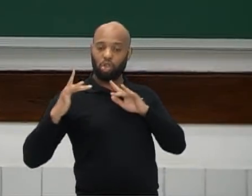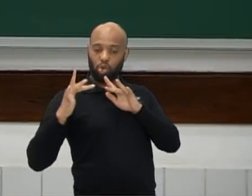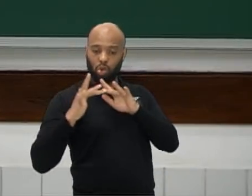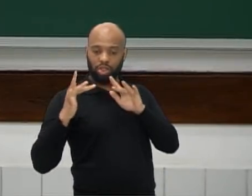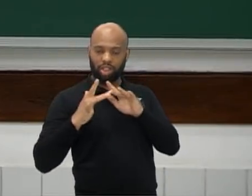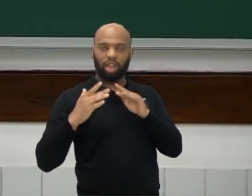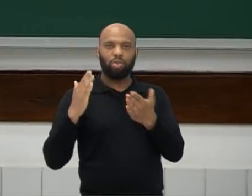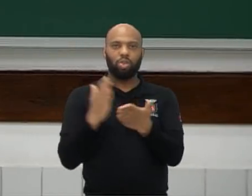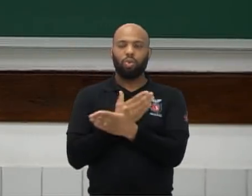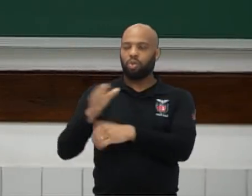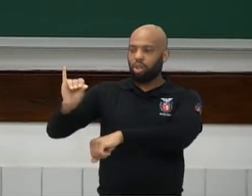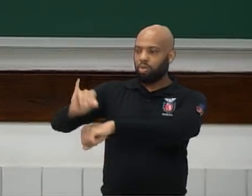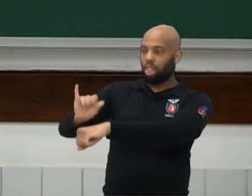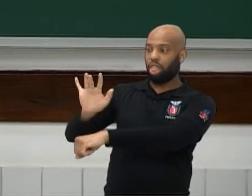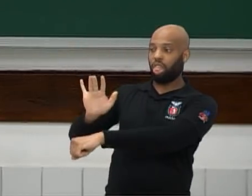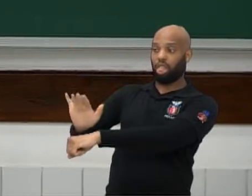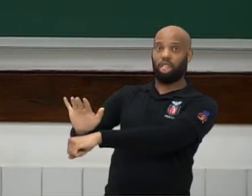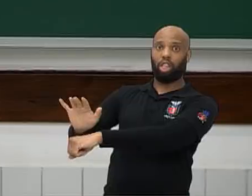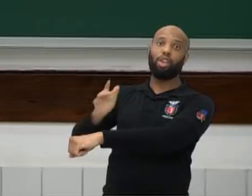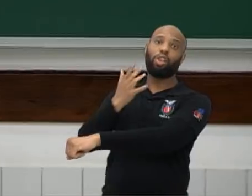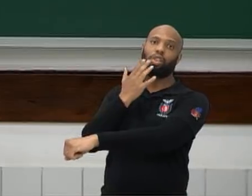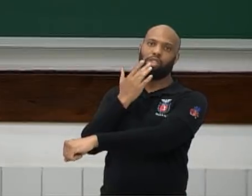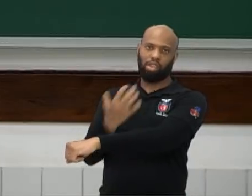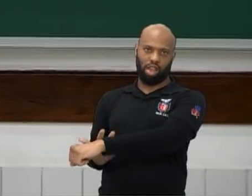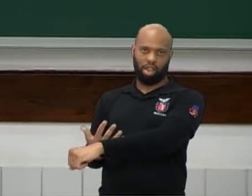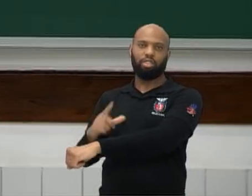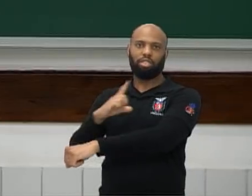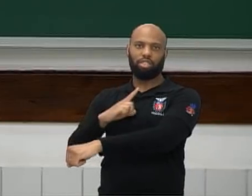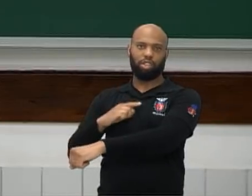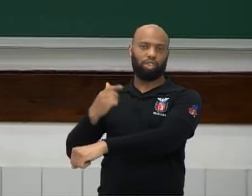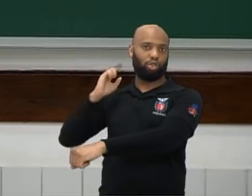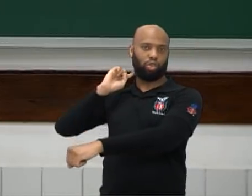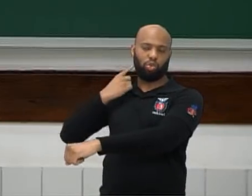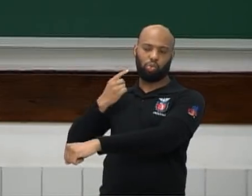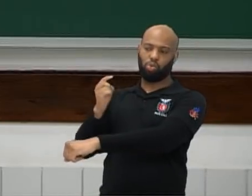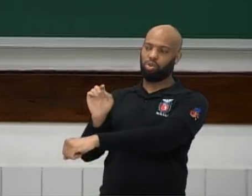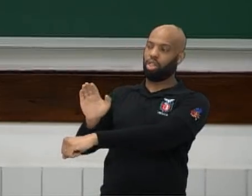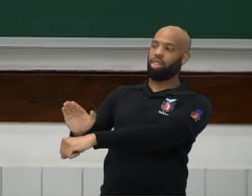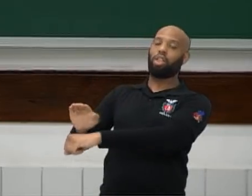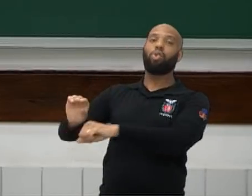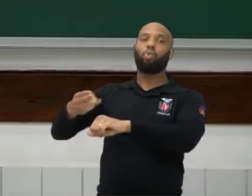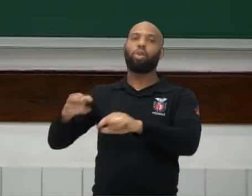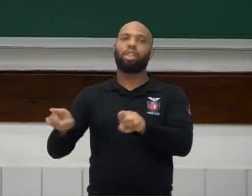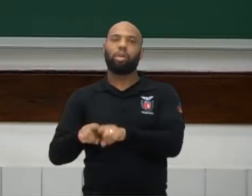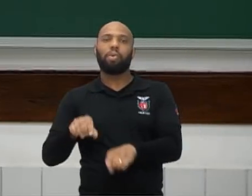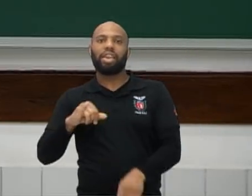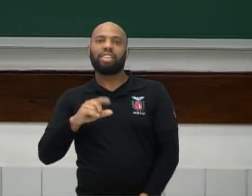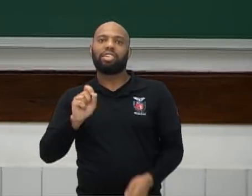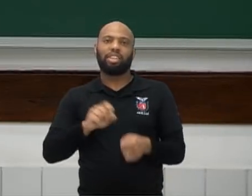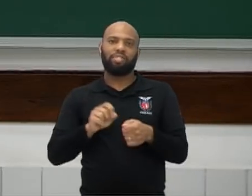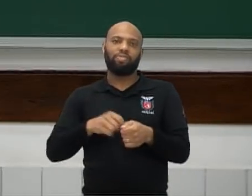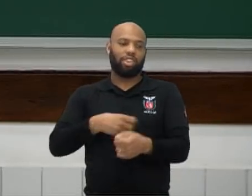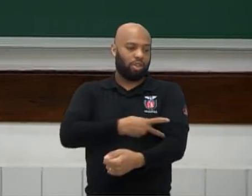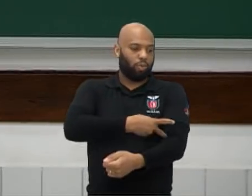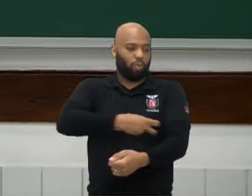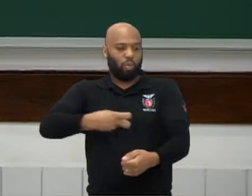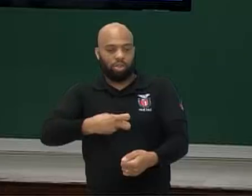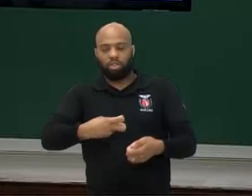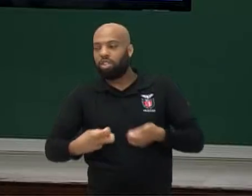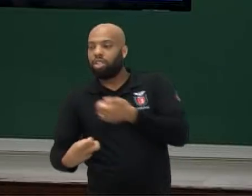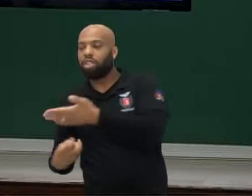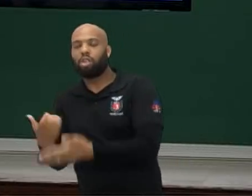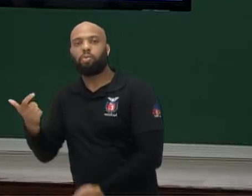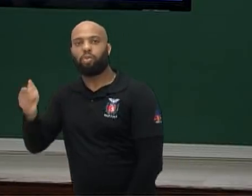com objetos que estejam sujos com o sangue, que está contaminado, ou transfusões sanguíneas.